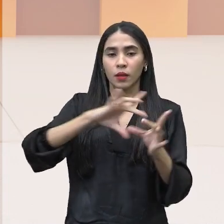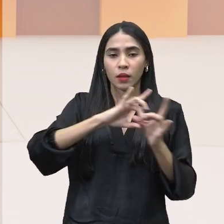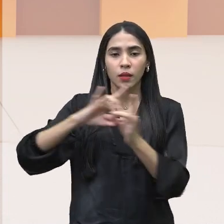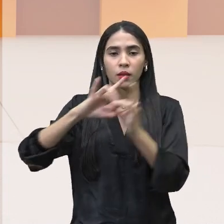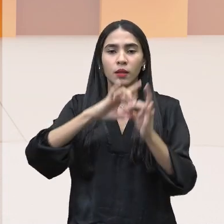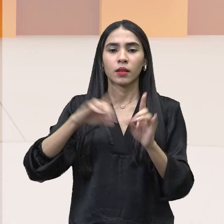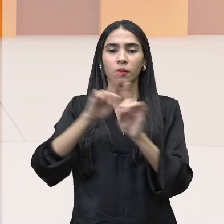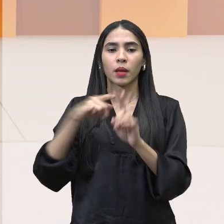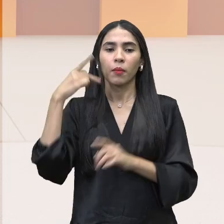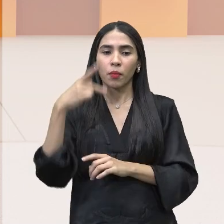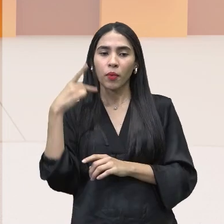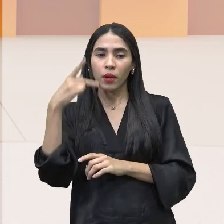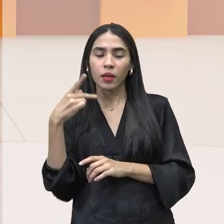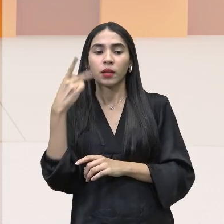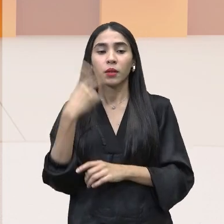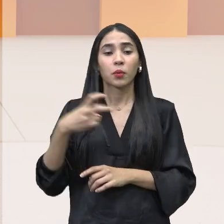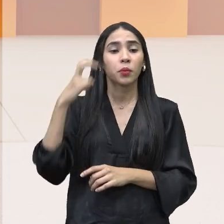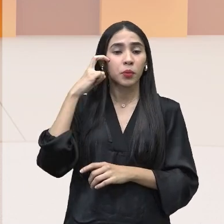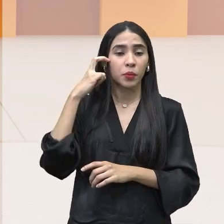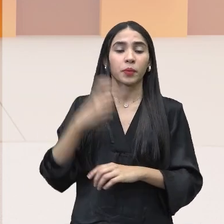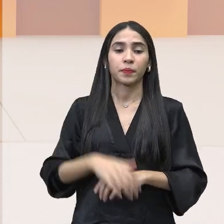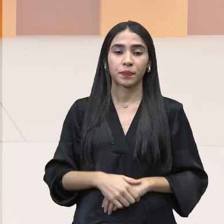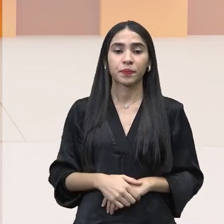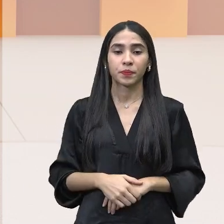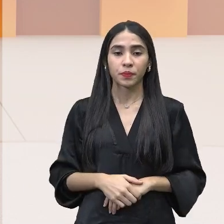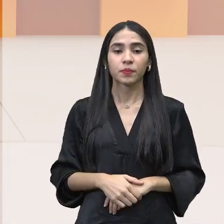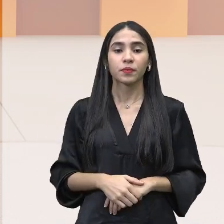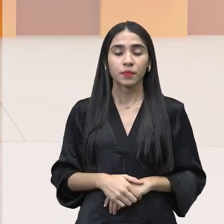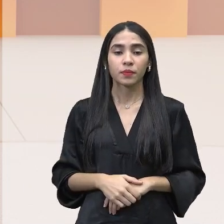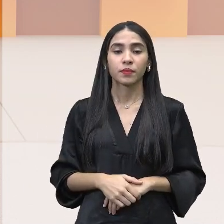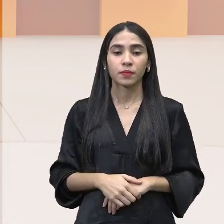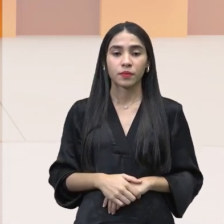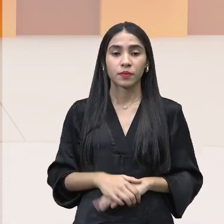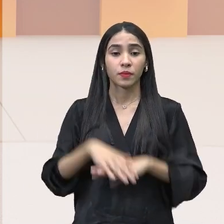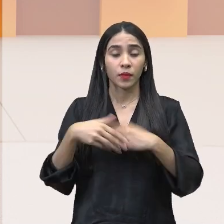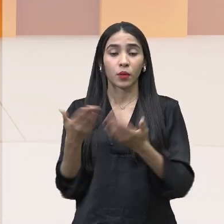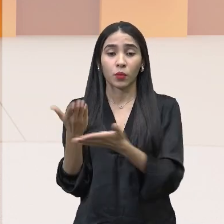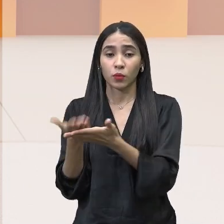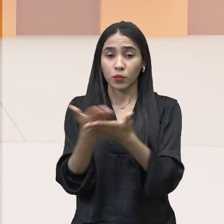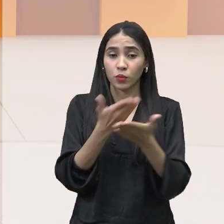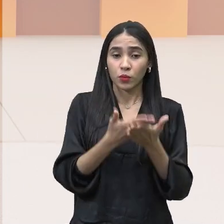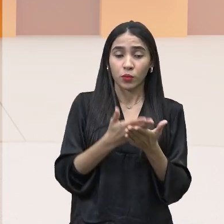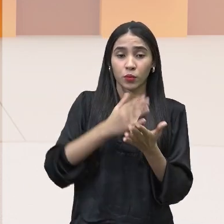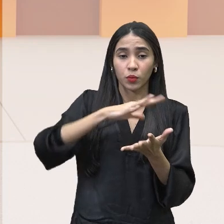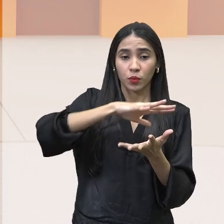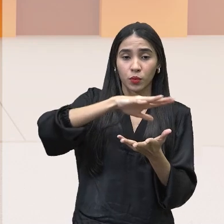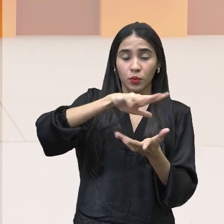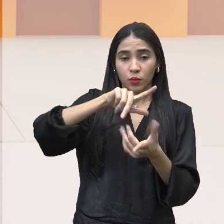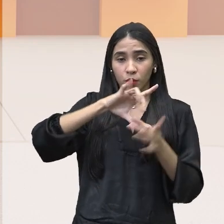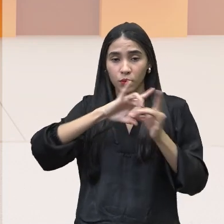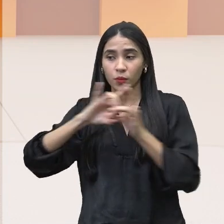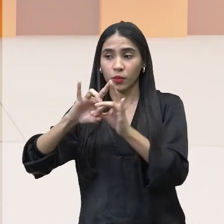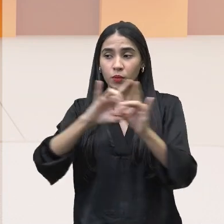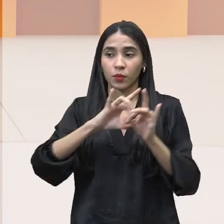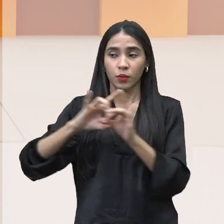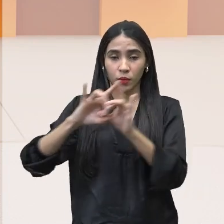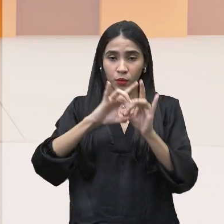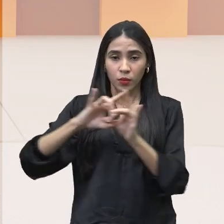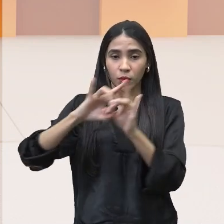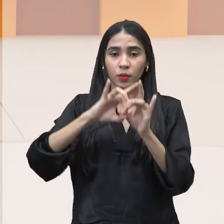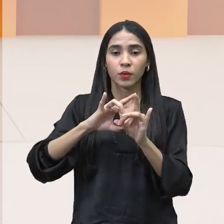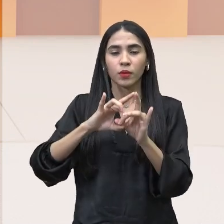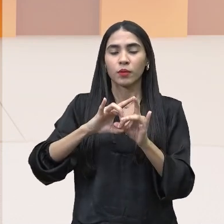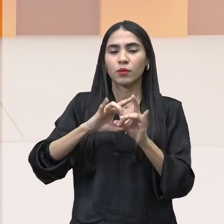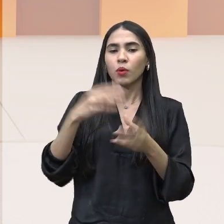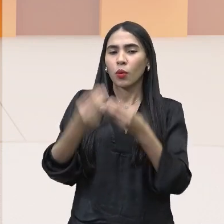a política e a cultura. O estudo da globalização vem sendo